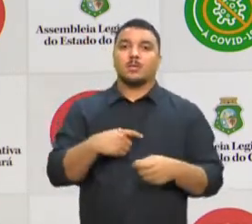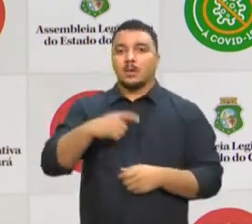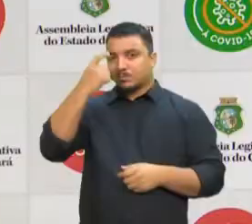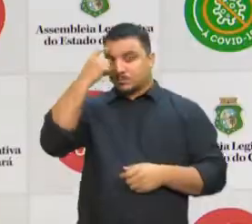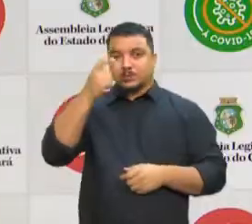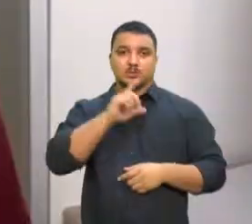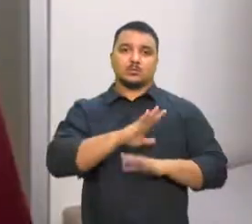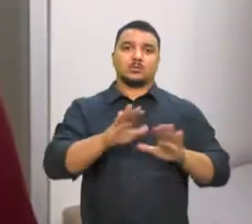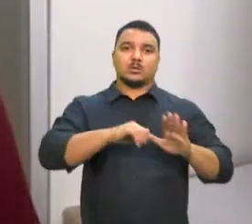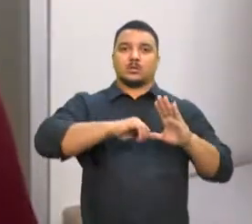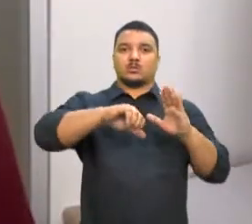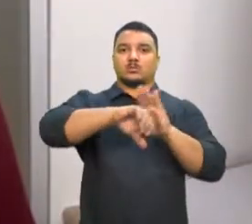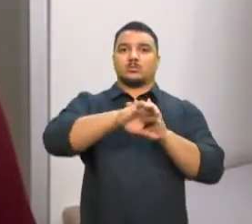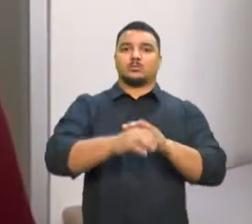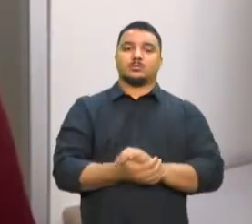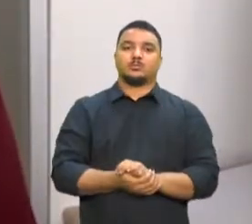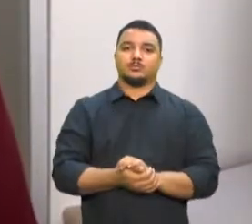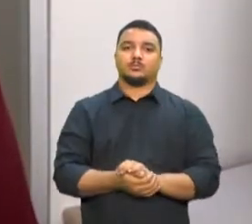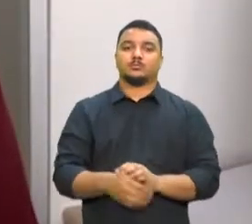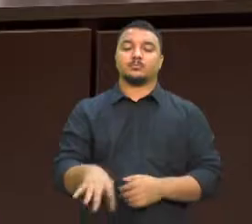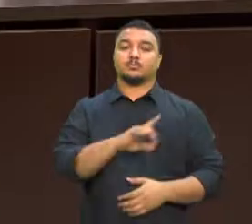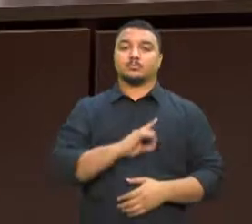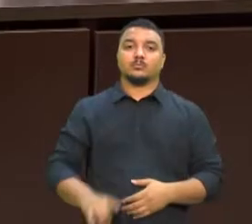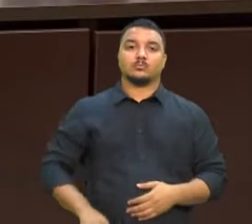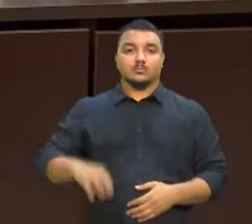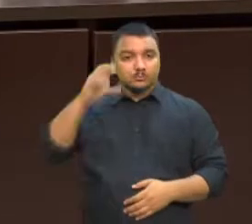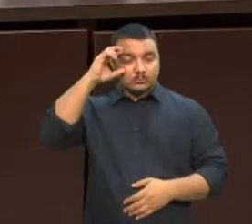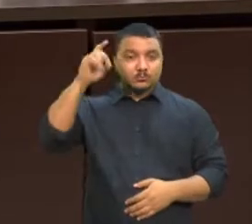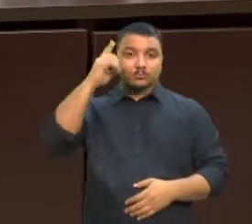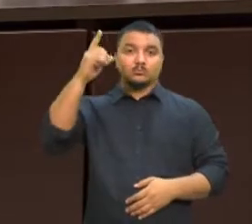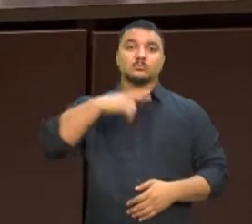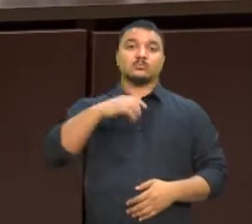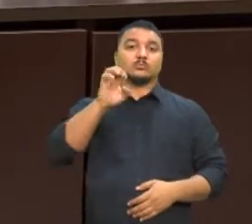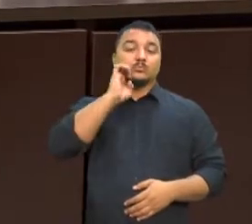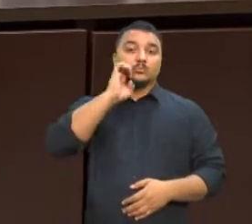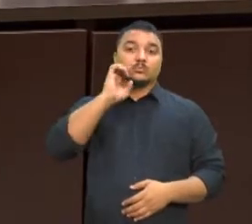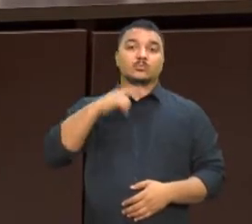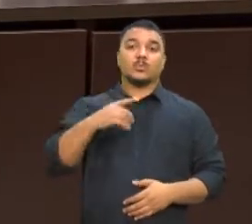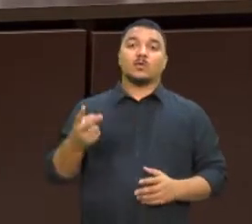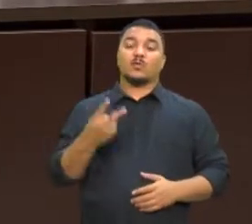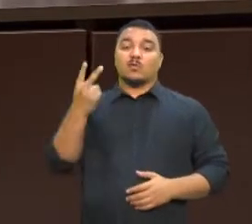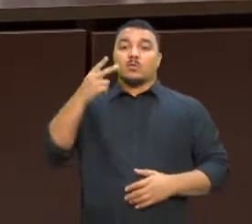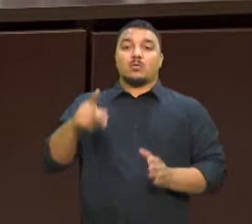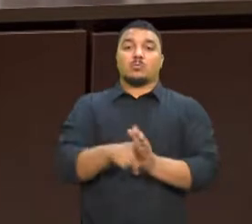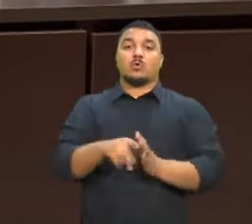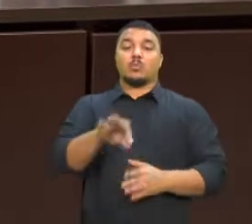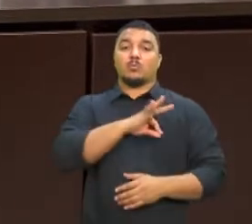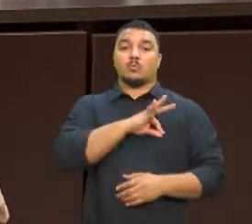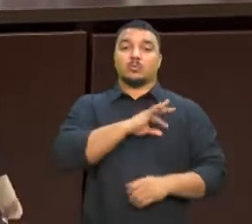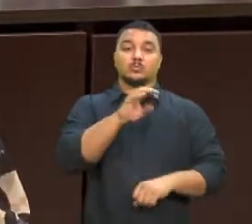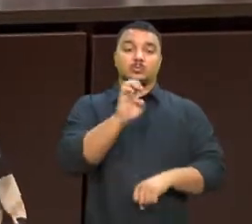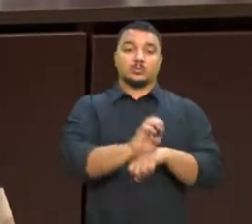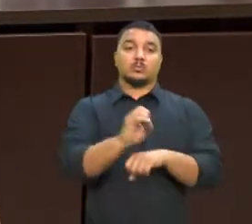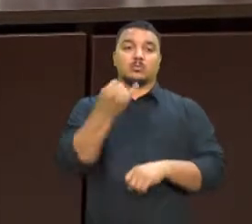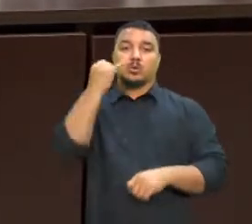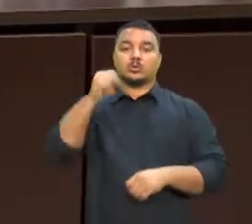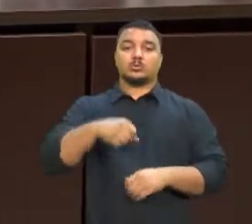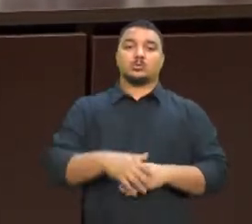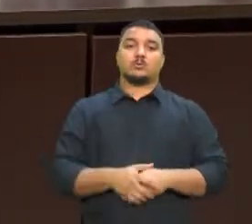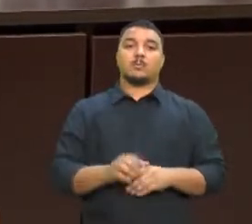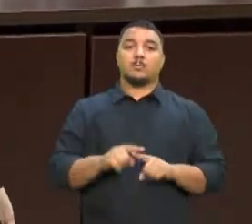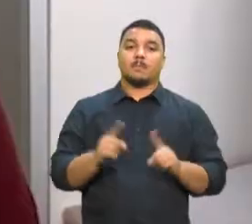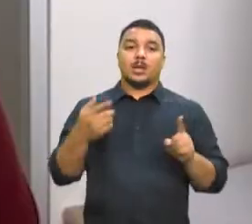antes de cometer um crime. Para os deputados Renato Roseno e Érica Amorim, a valorização da polícia no estado é importante, mas entendem